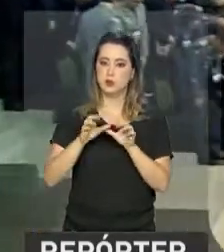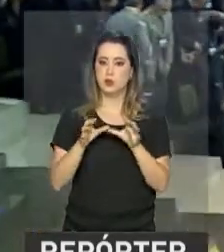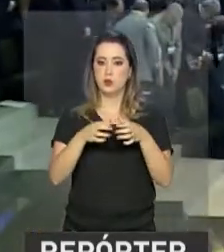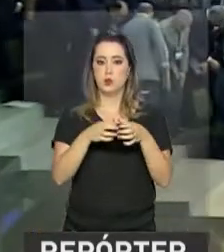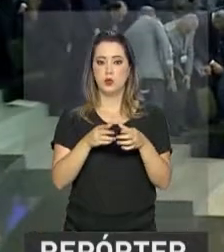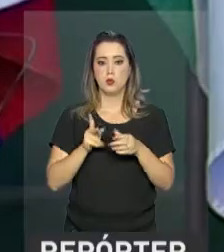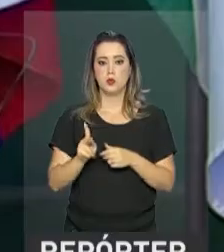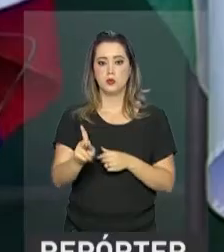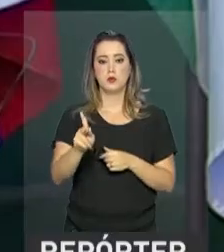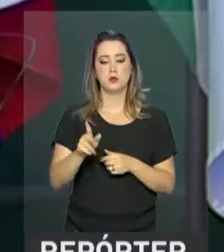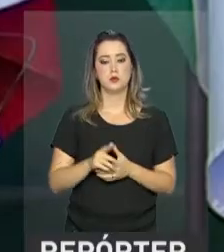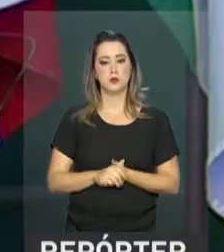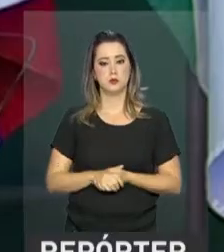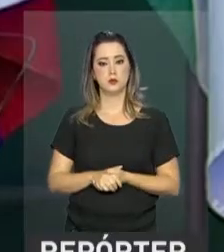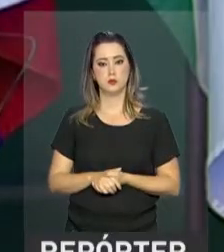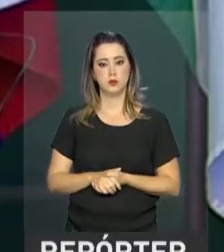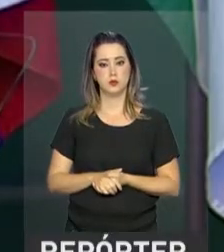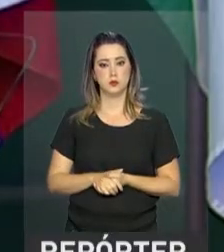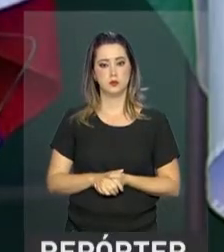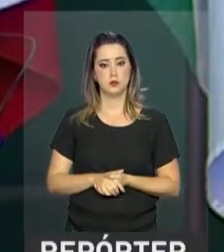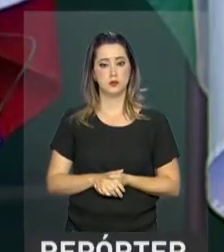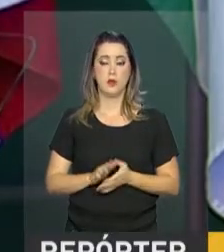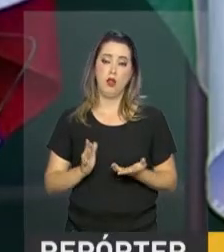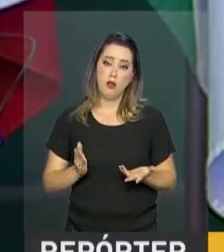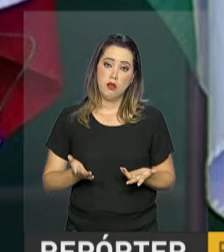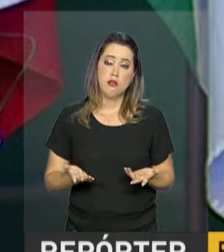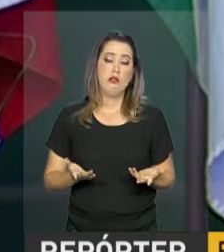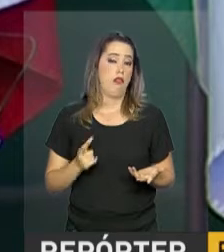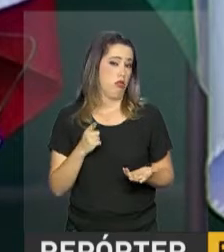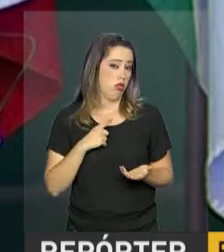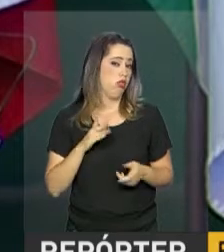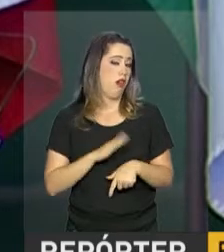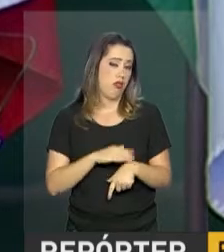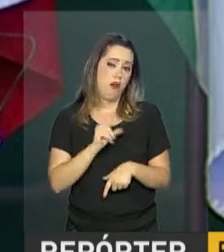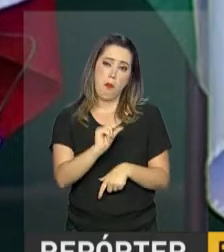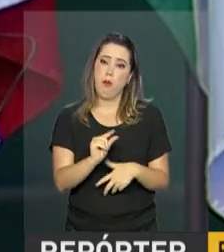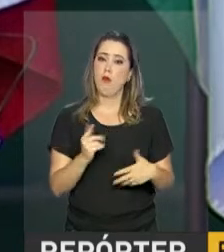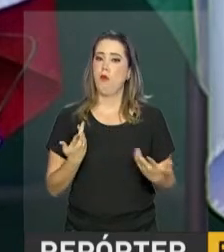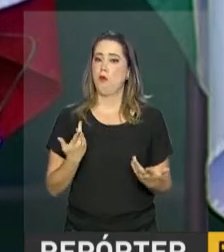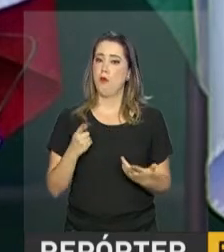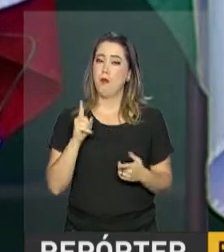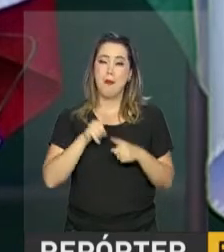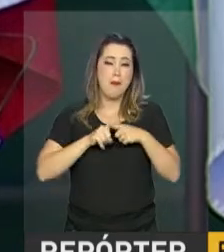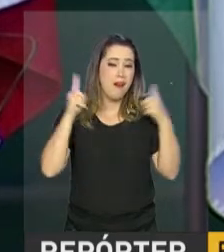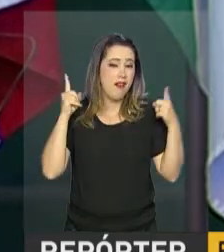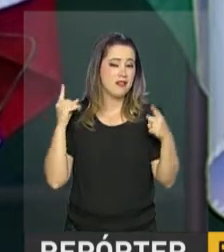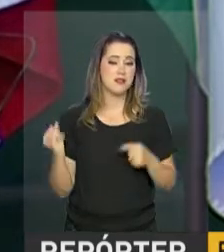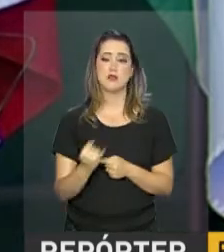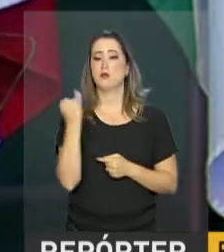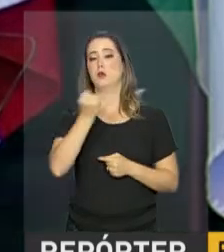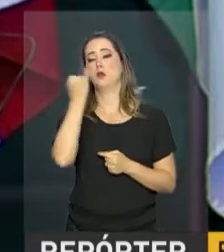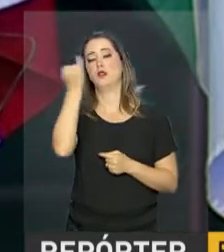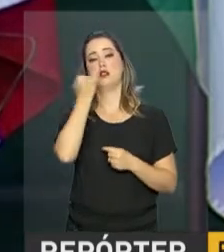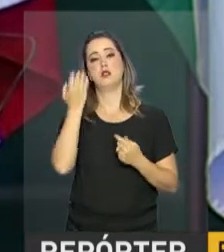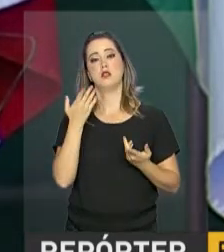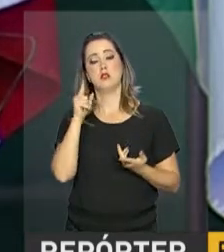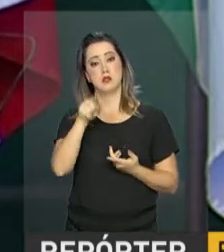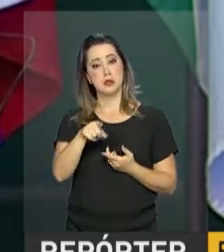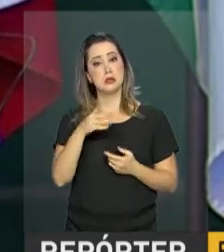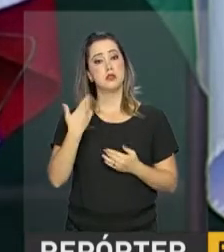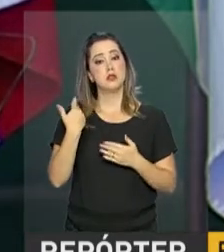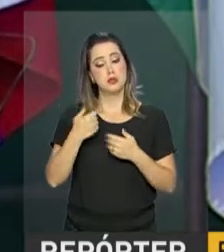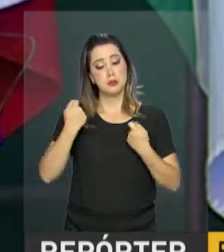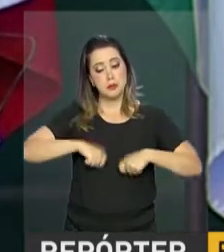permanente que pede o seu pouco tempo a sua necessidade a sua importância está sem sombra de dúvida a sua